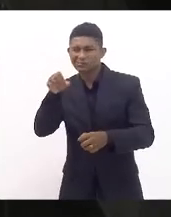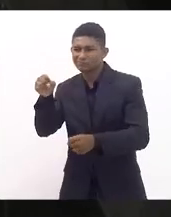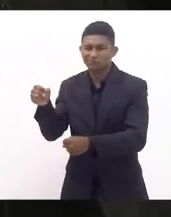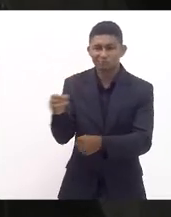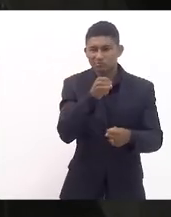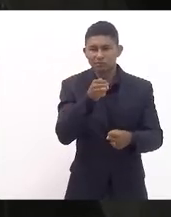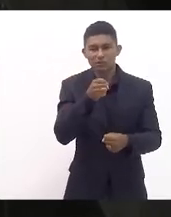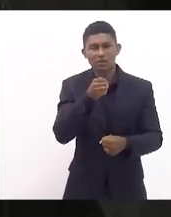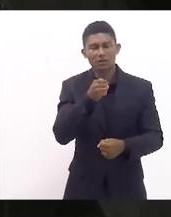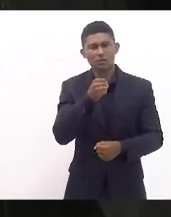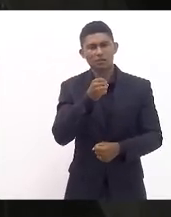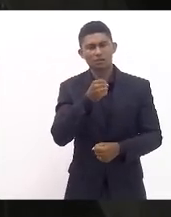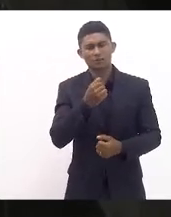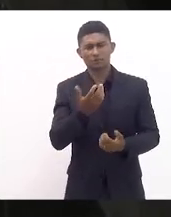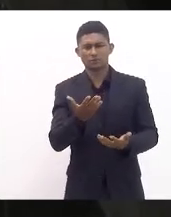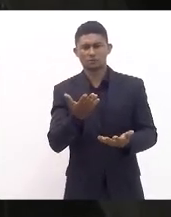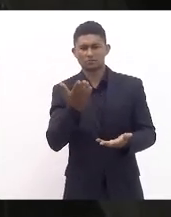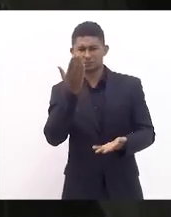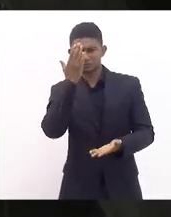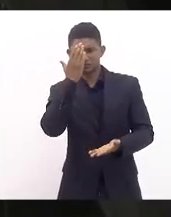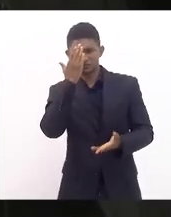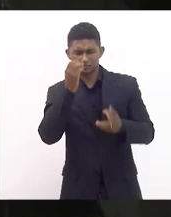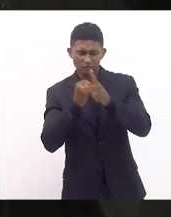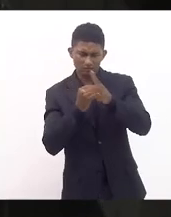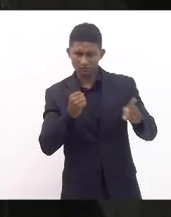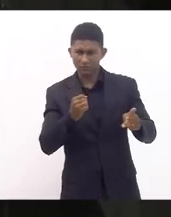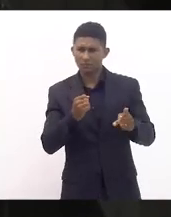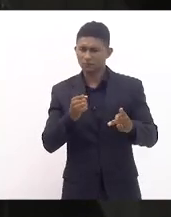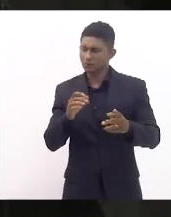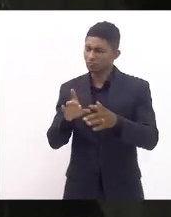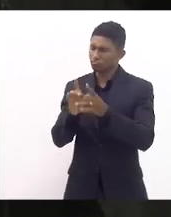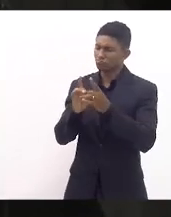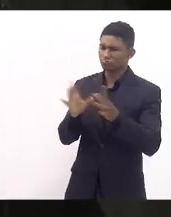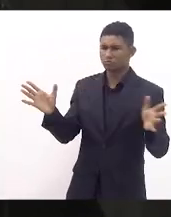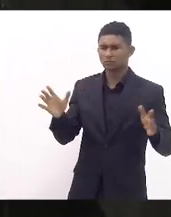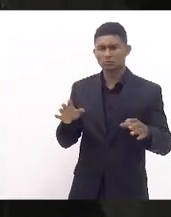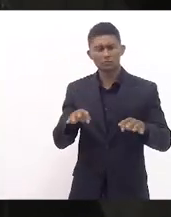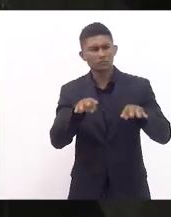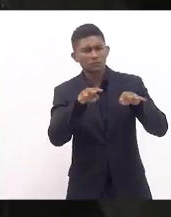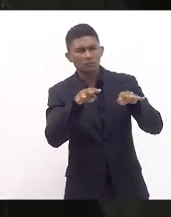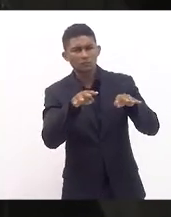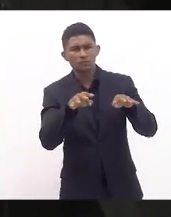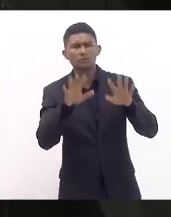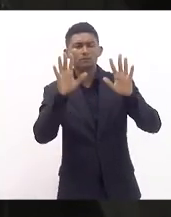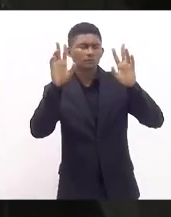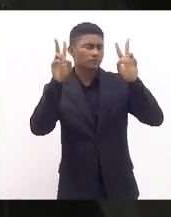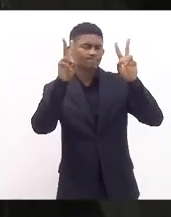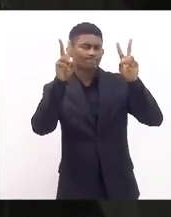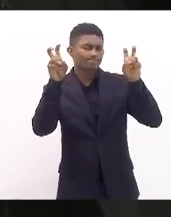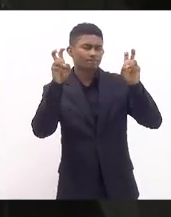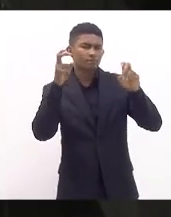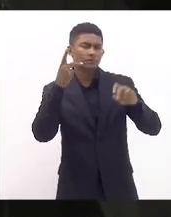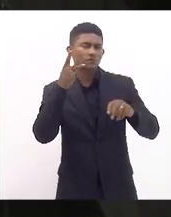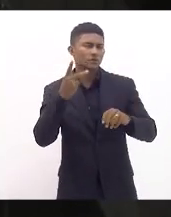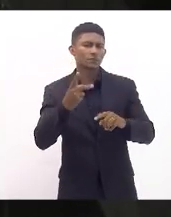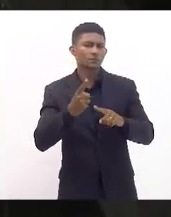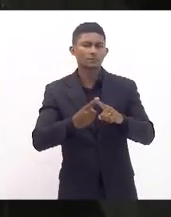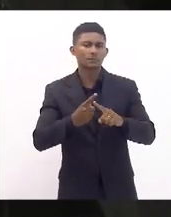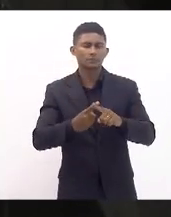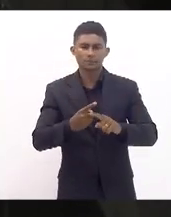concedido devidamente pelo presidente. Mas toco também nesse assunto, nobre deputada Tia